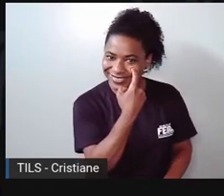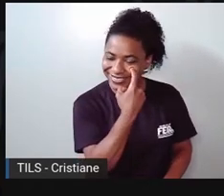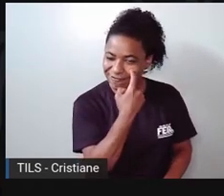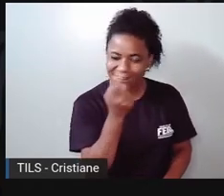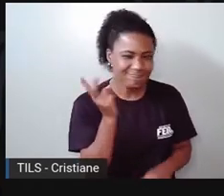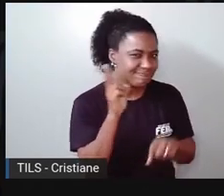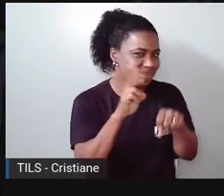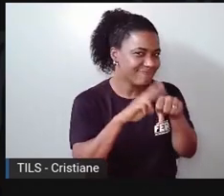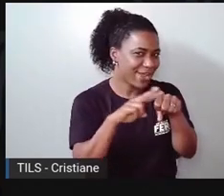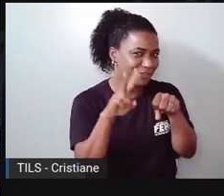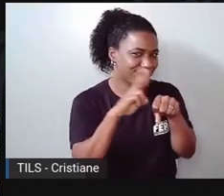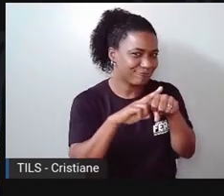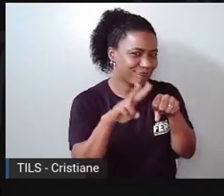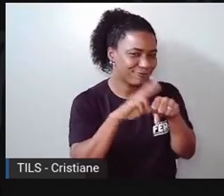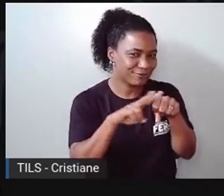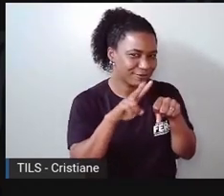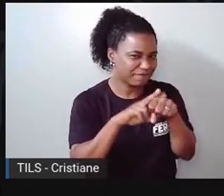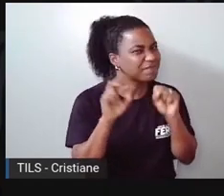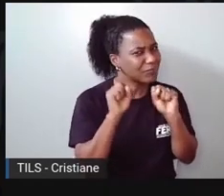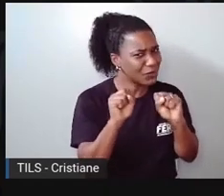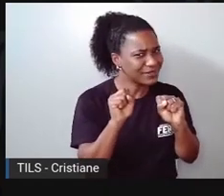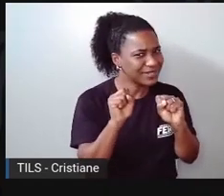verde. Pode ser?